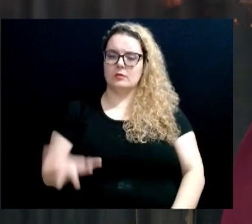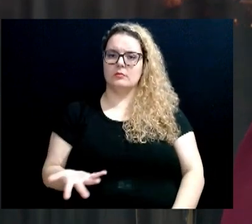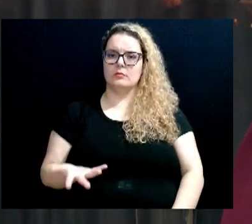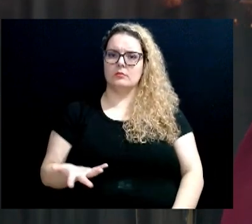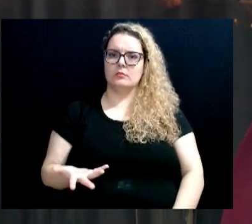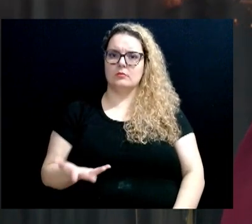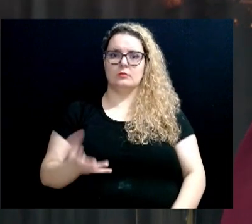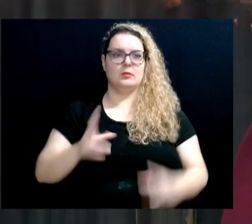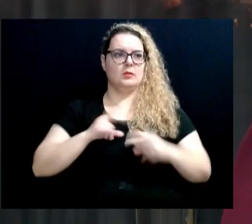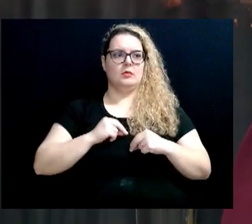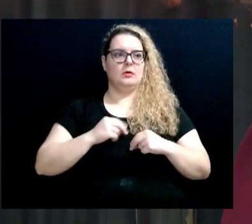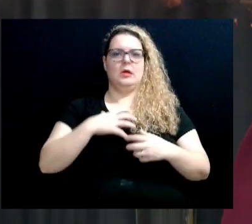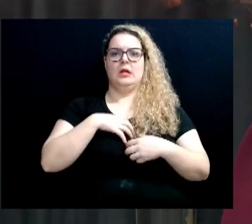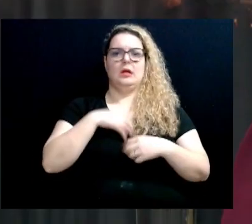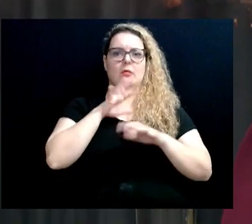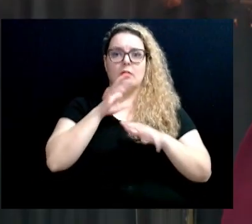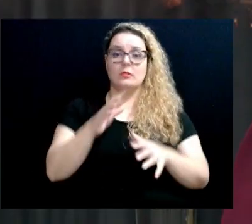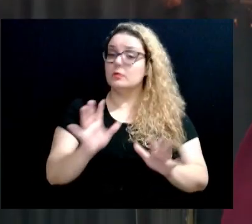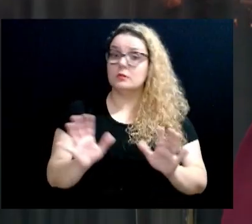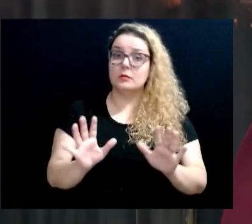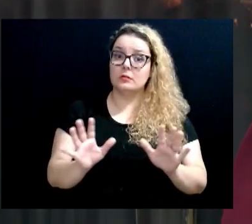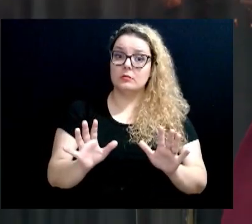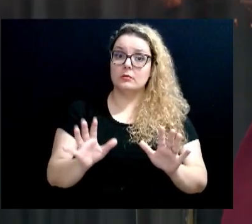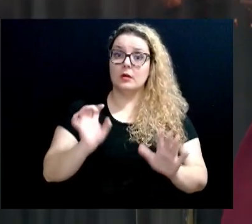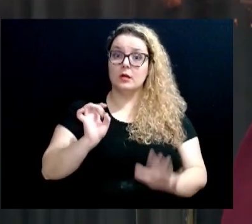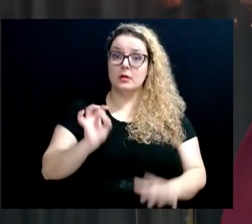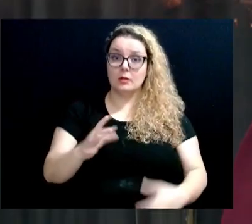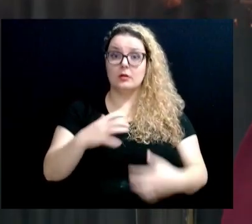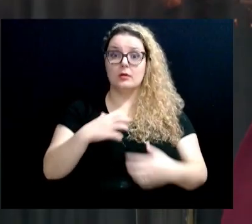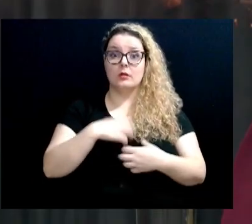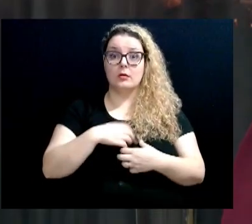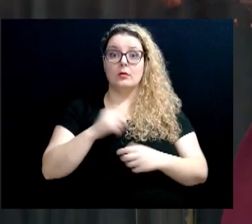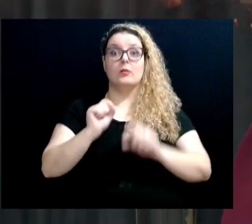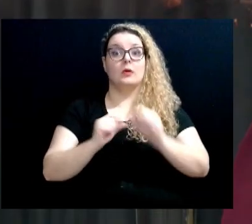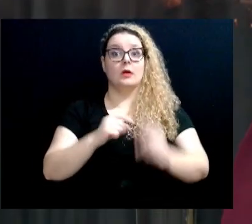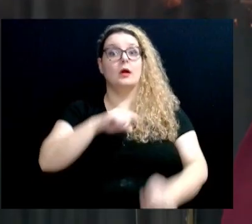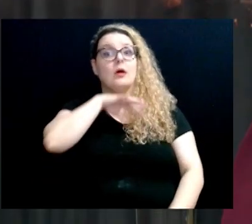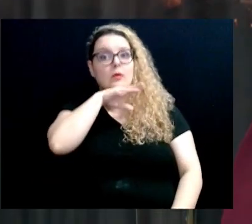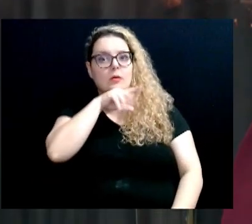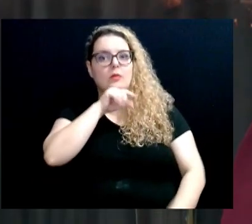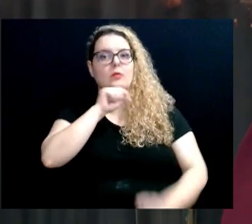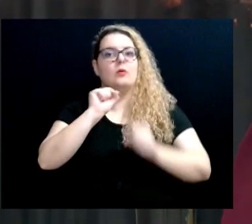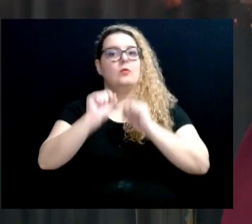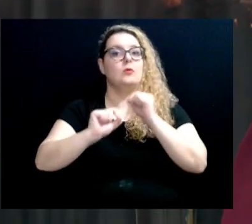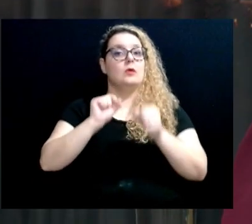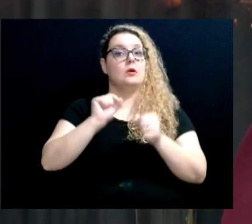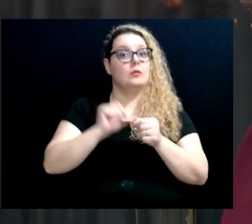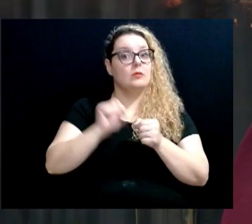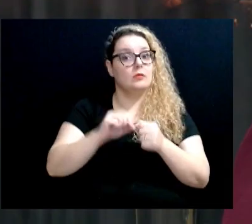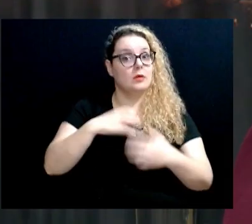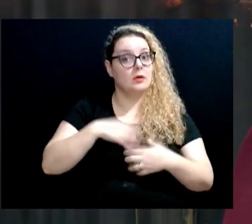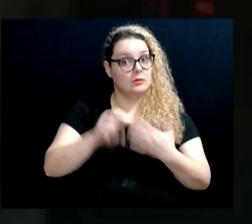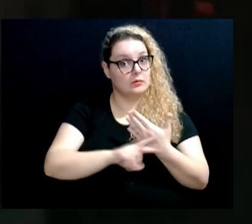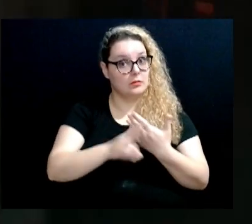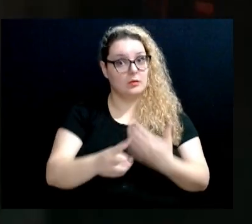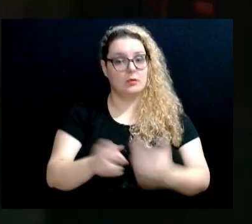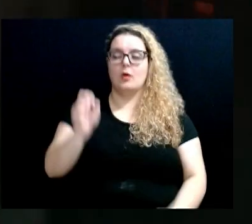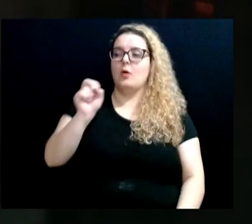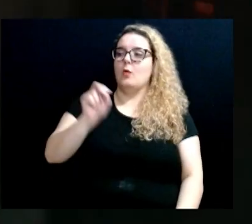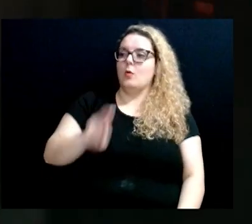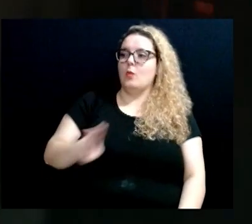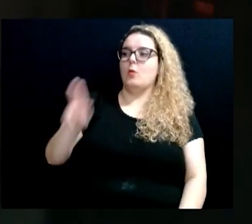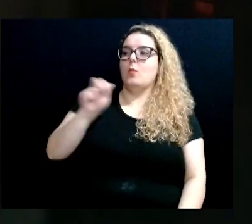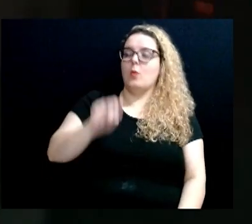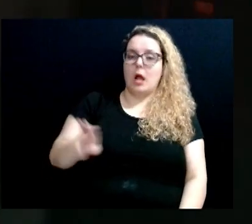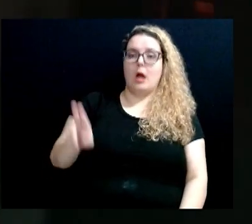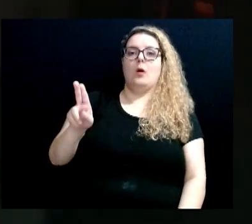sentir isso? Não, é só um sentimento. O que é ruim é o que eu faço com esse sentimento. Uau, olha só